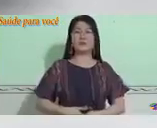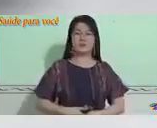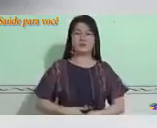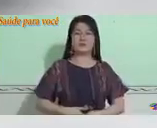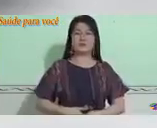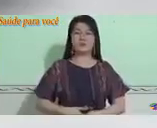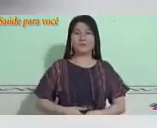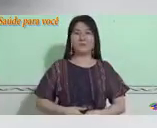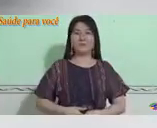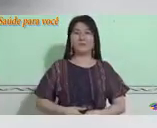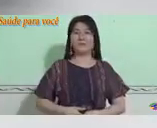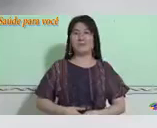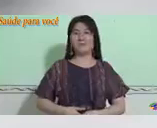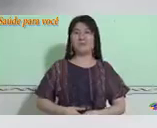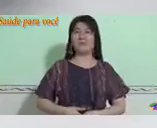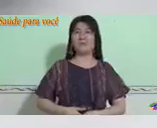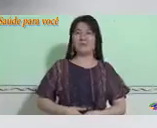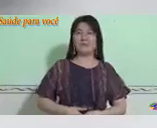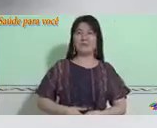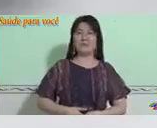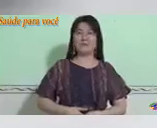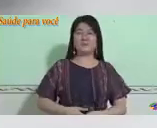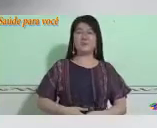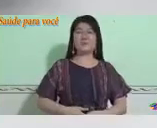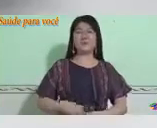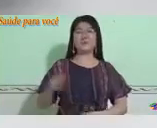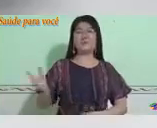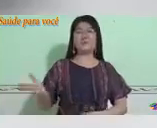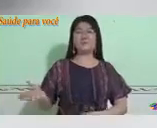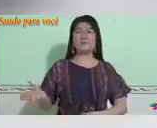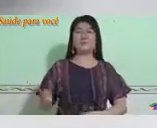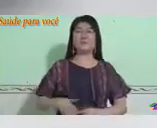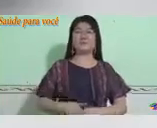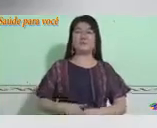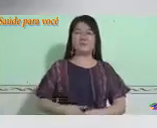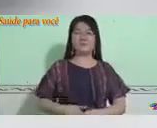Parkinson, epilepsia, doenças cardiovasculares e câncer.